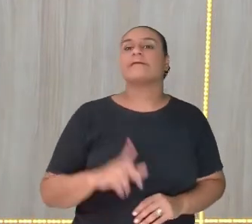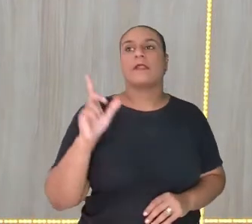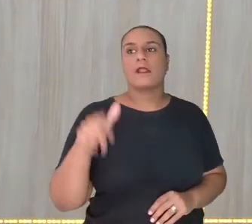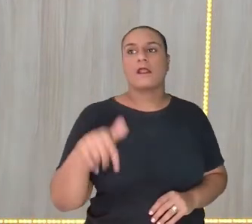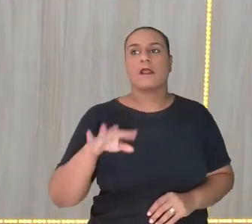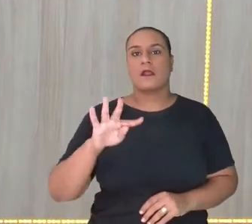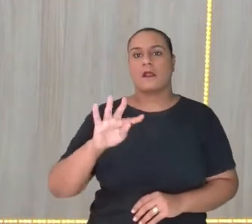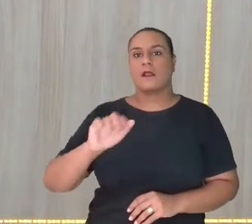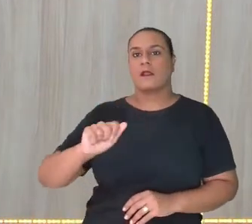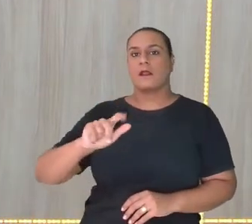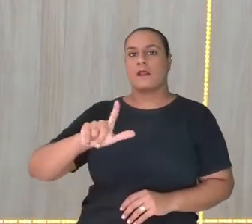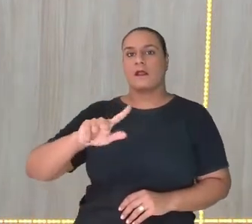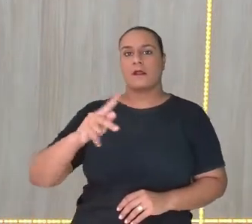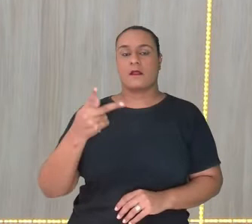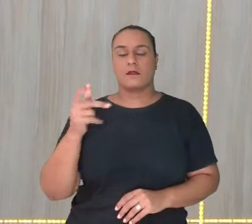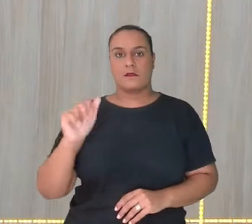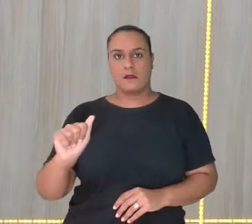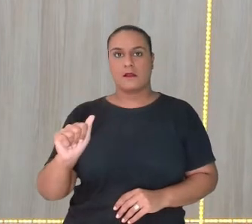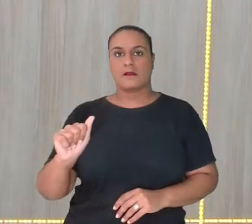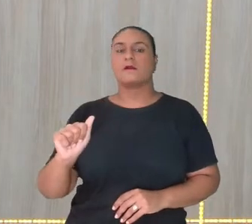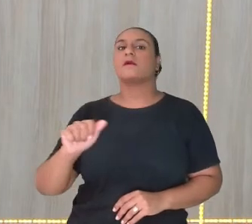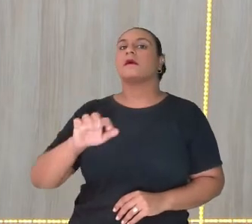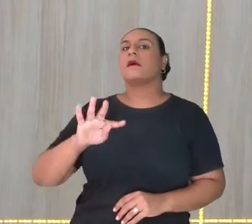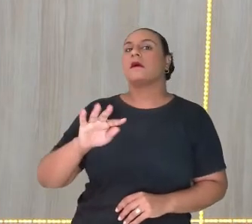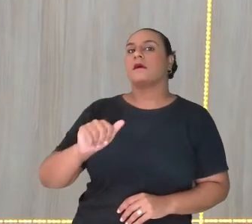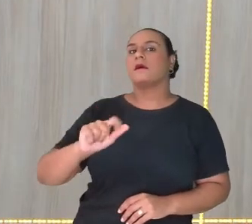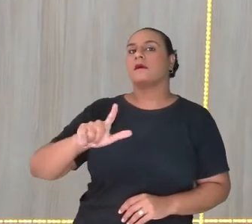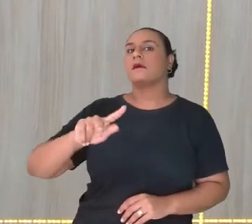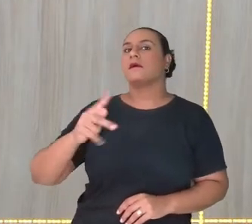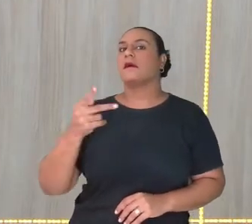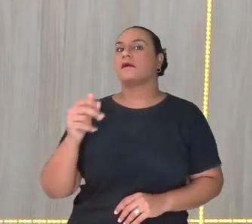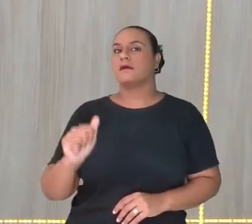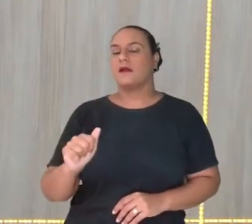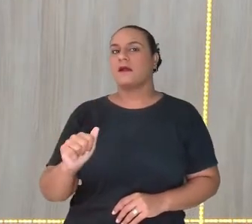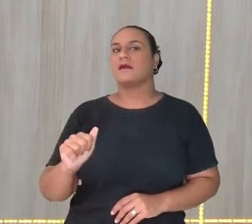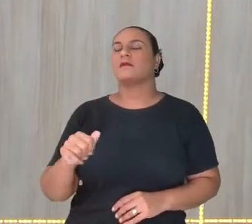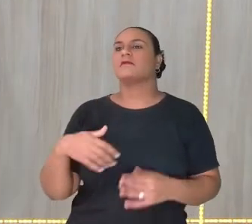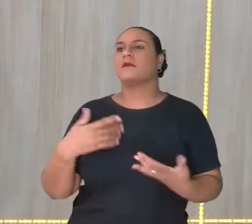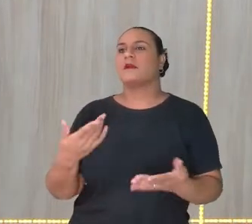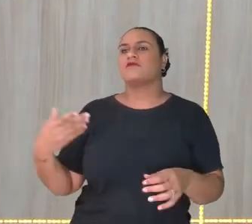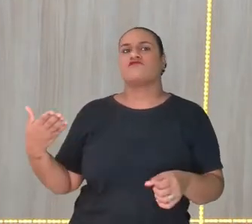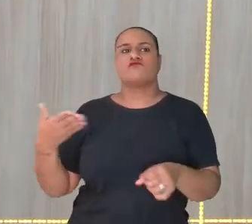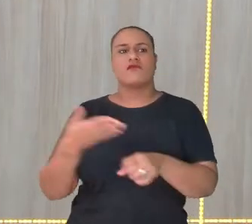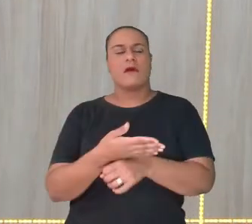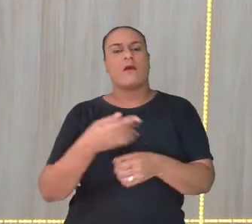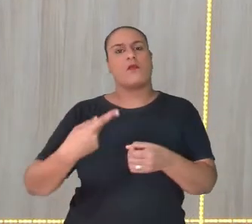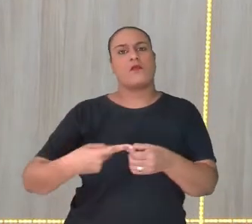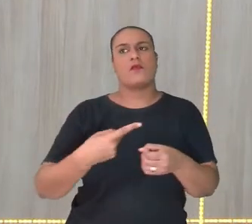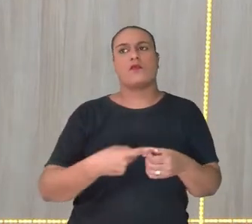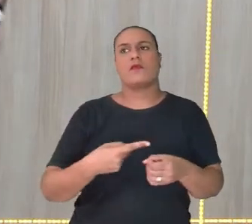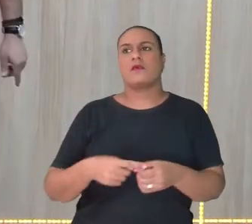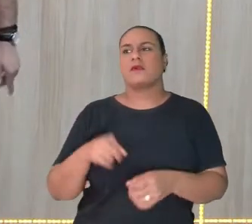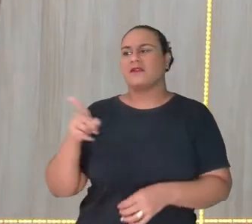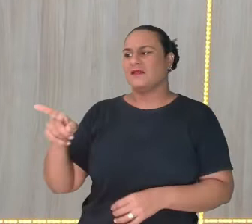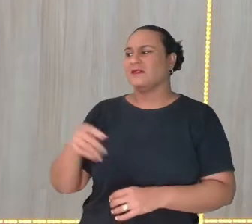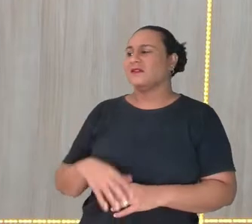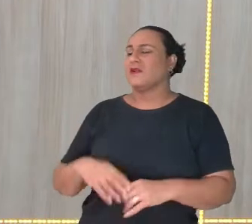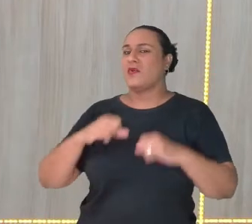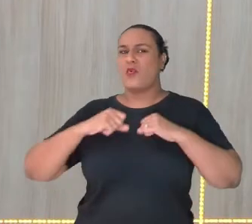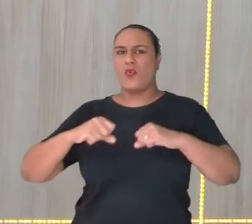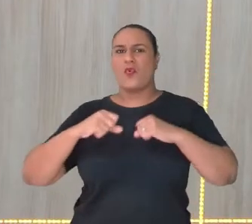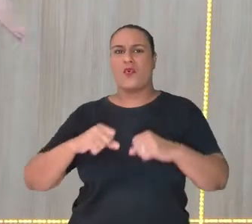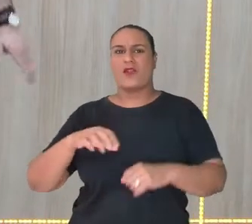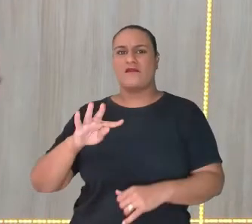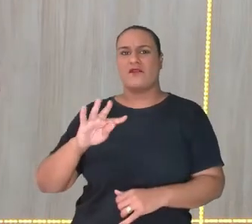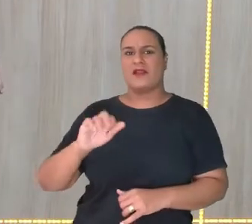talha. Ou seja, a talha, imagine, né? A gente vai para o interior, aí diz, eita, fulano correu ali, levou